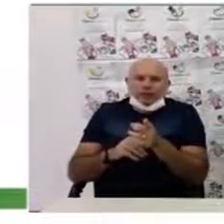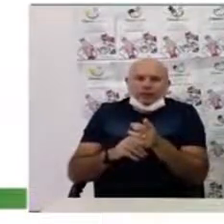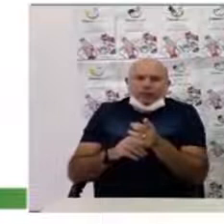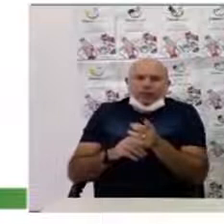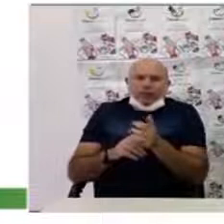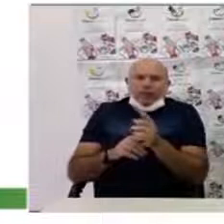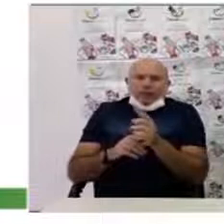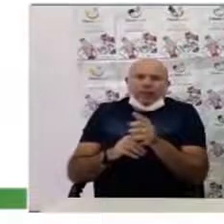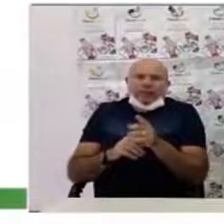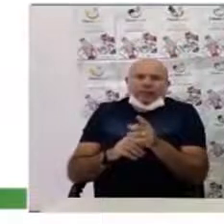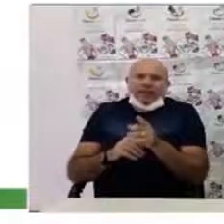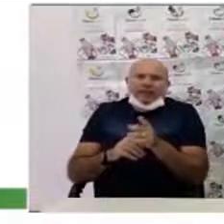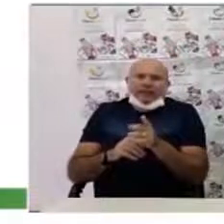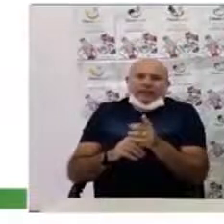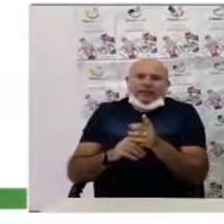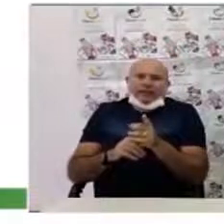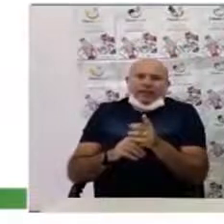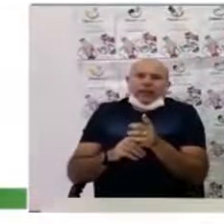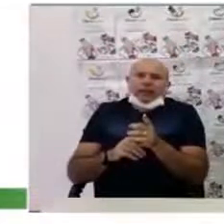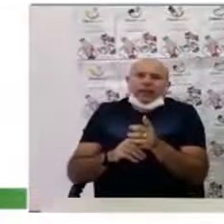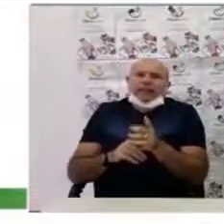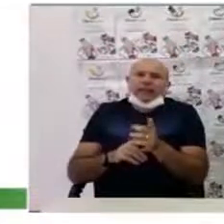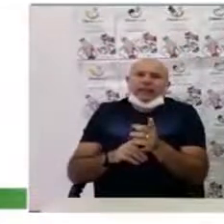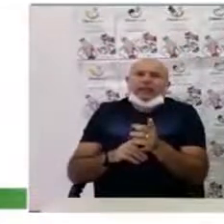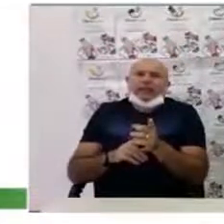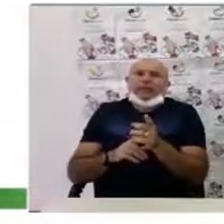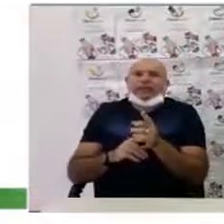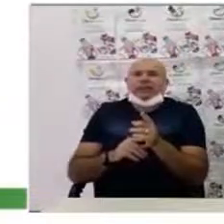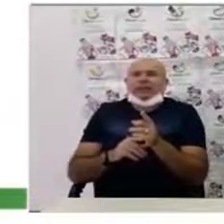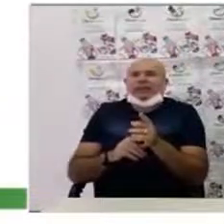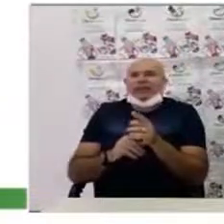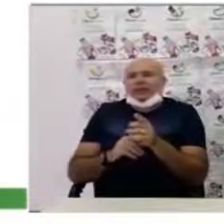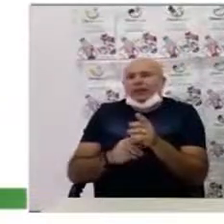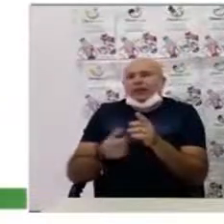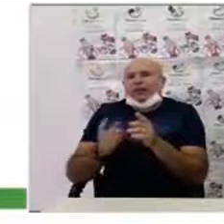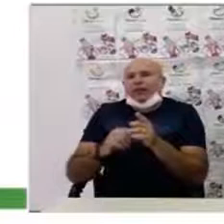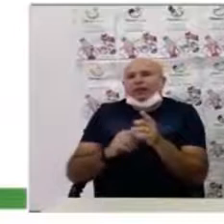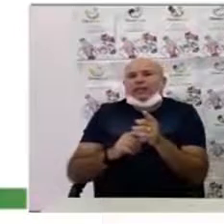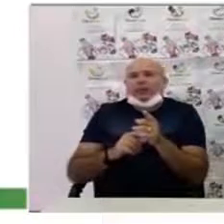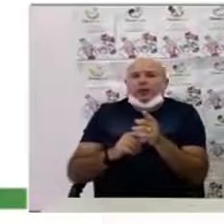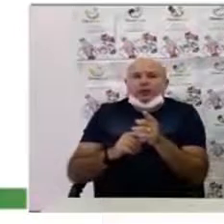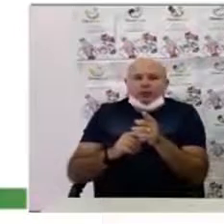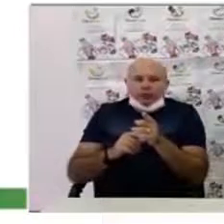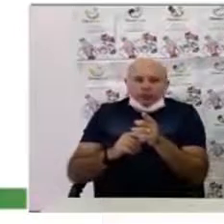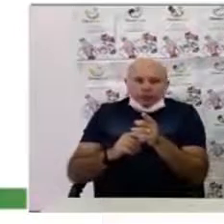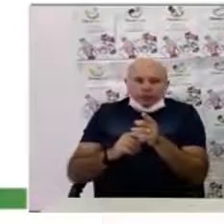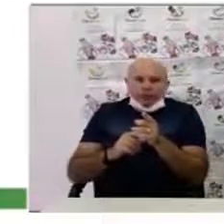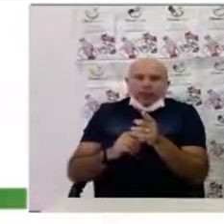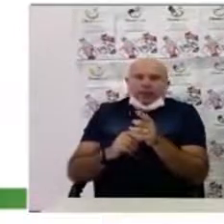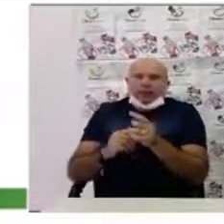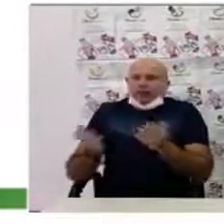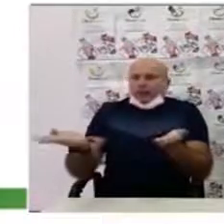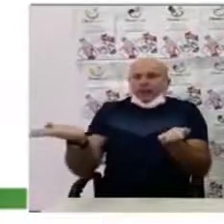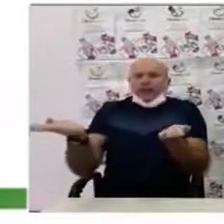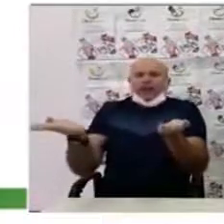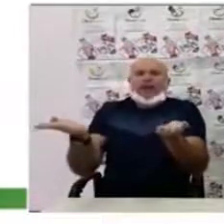nêutron, mas a massa do elétron é cerca de 1836 vezes menor do que a massa de um próton ou de um nêutron, né? Então,